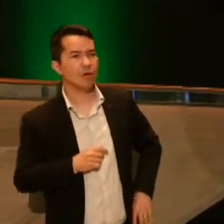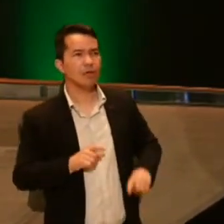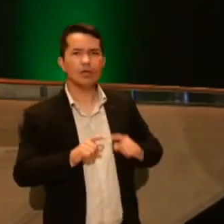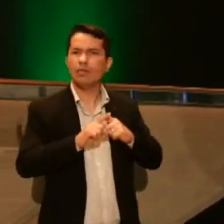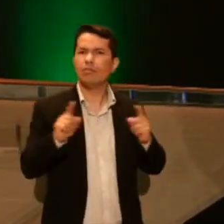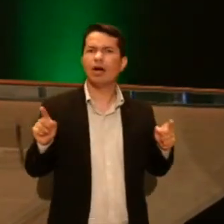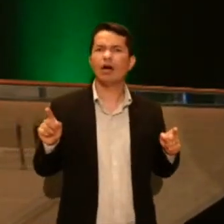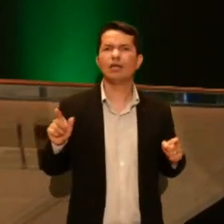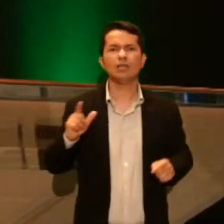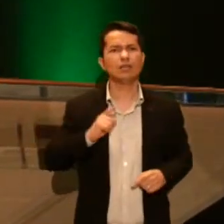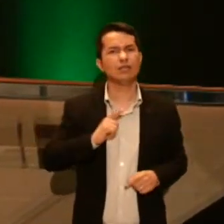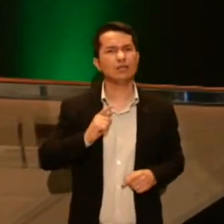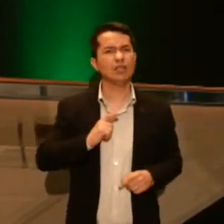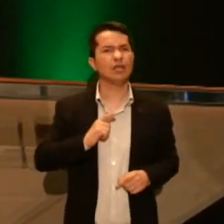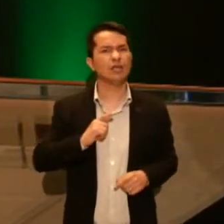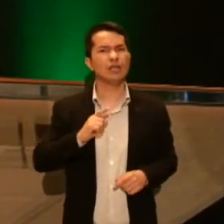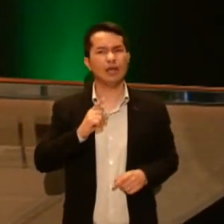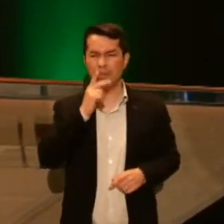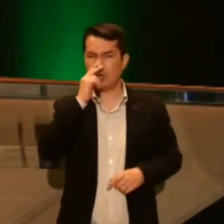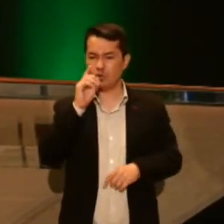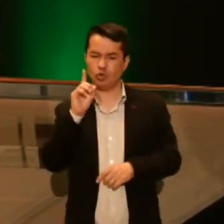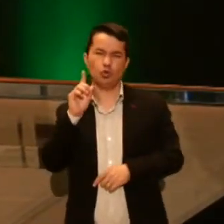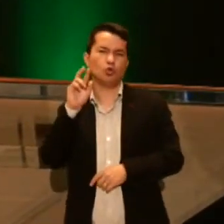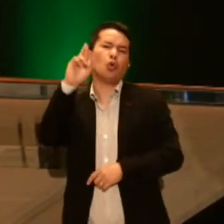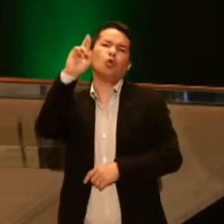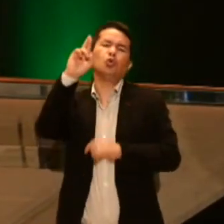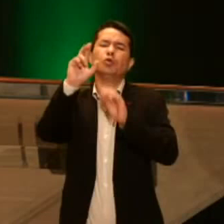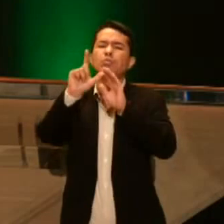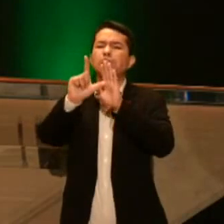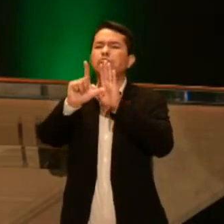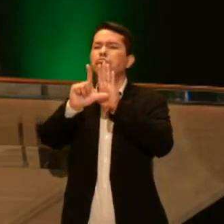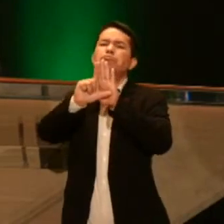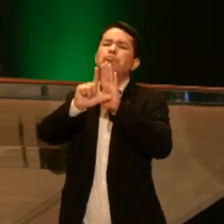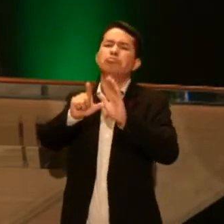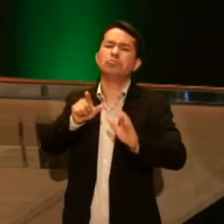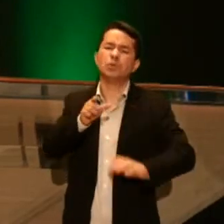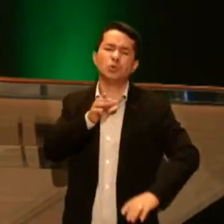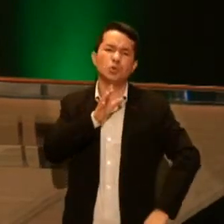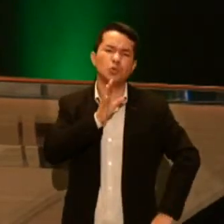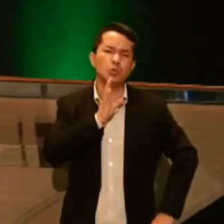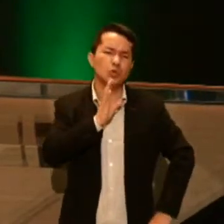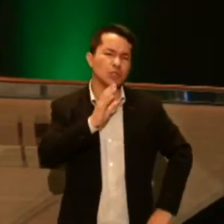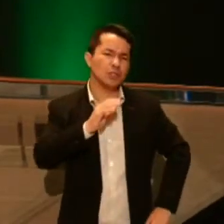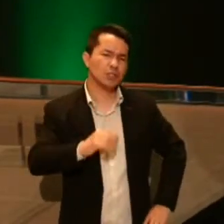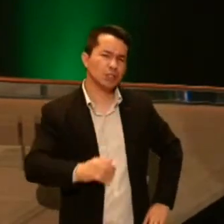Mas eles eram doutores da lei, e aqueles lá eram só magos do Oriente.